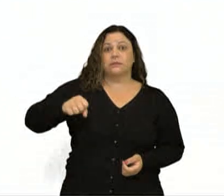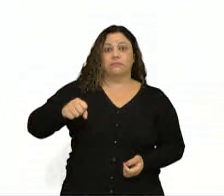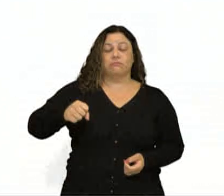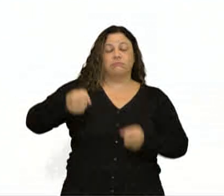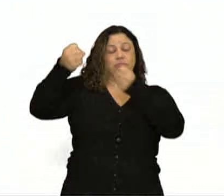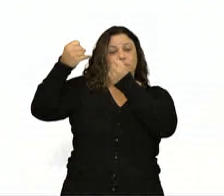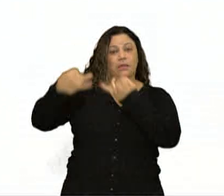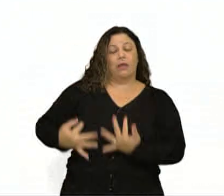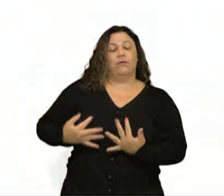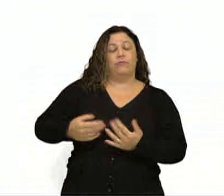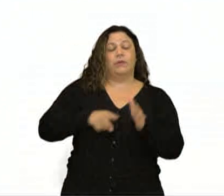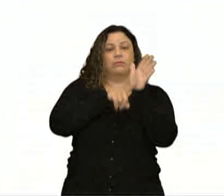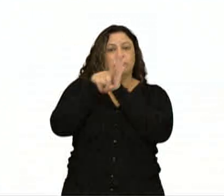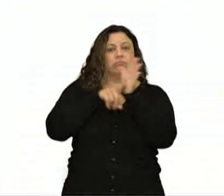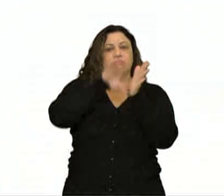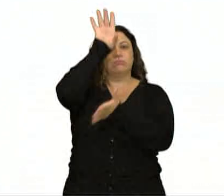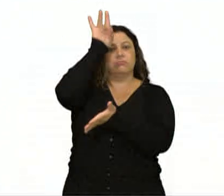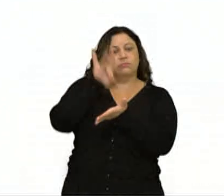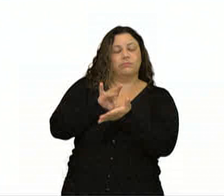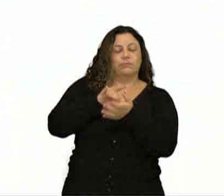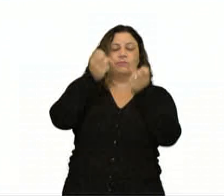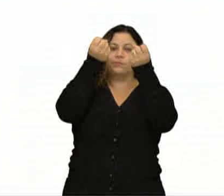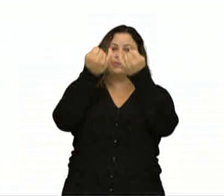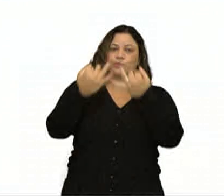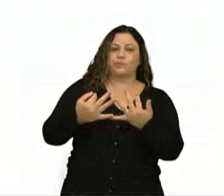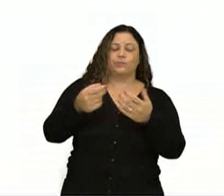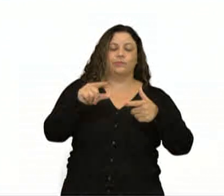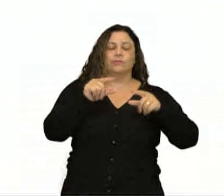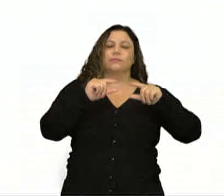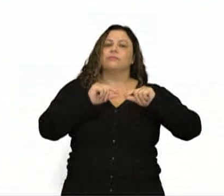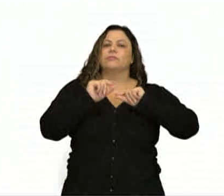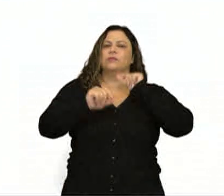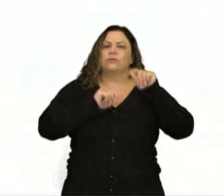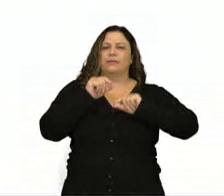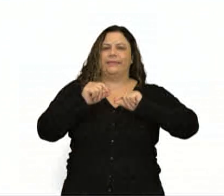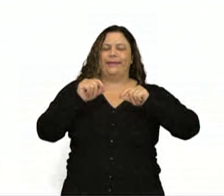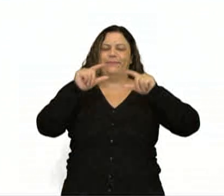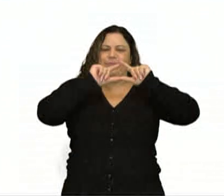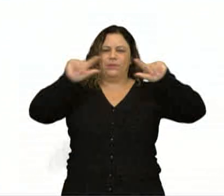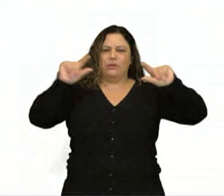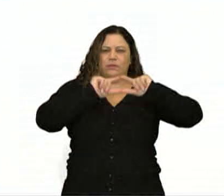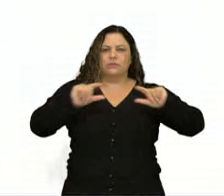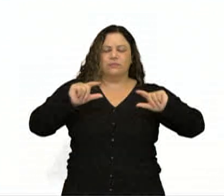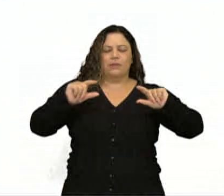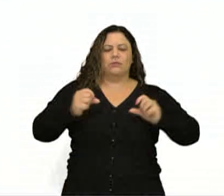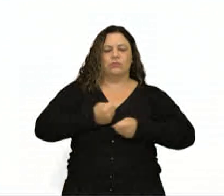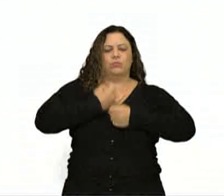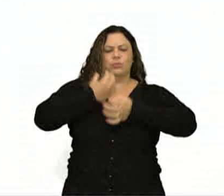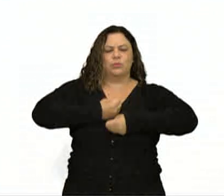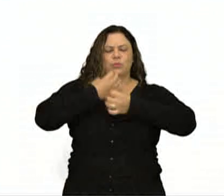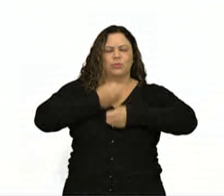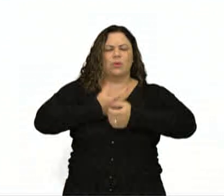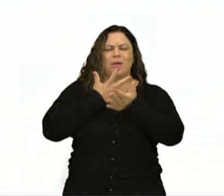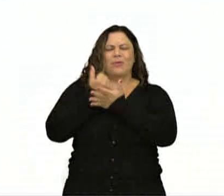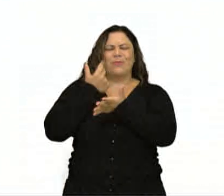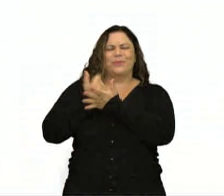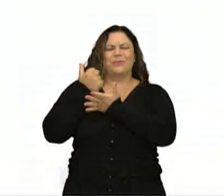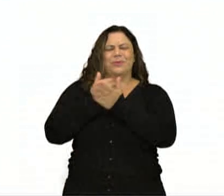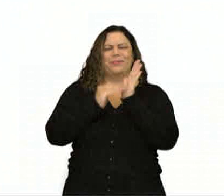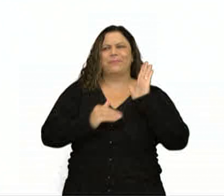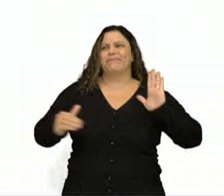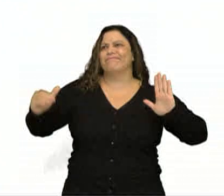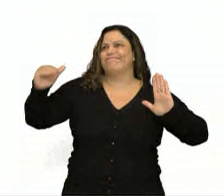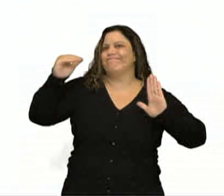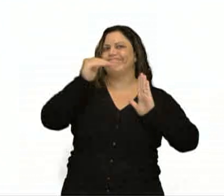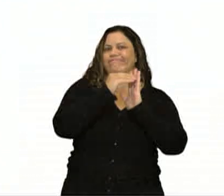pesquisador reafirma o que dizem os versos do poema, pois ambos destacam o consumismo exagerado, em que